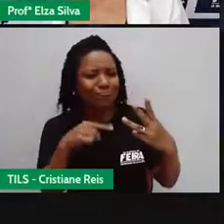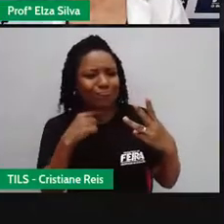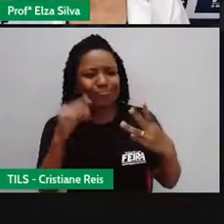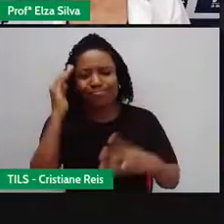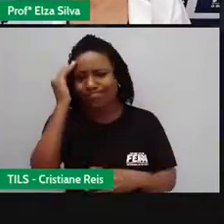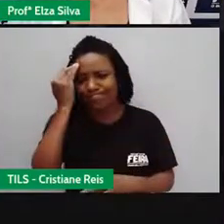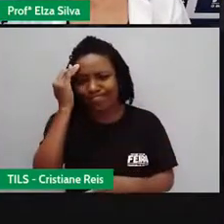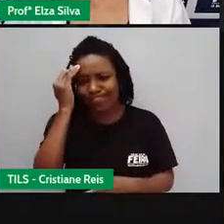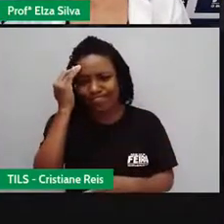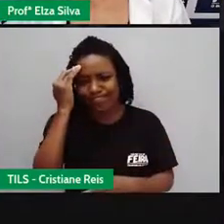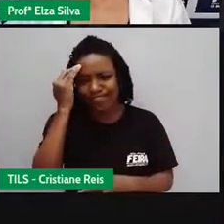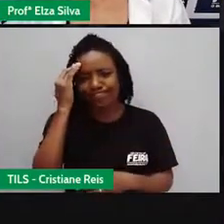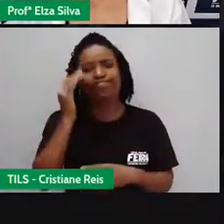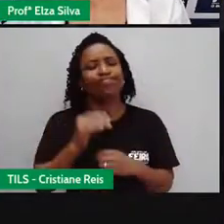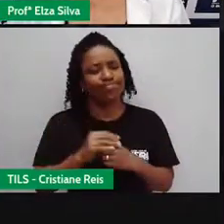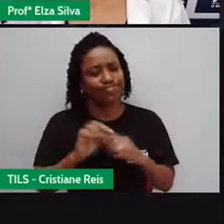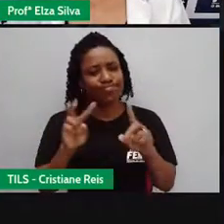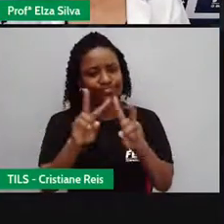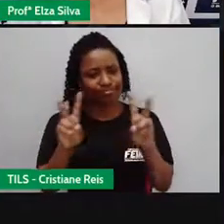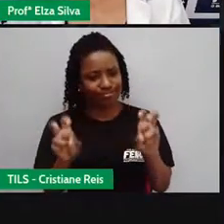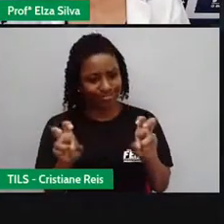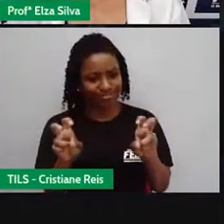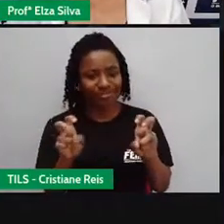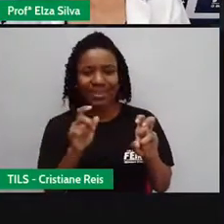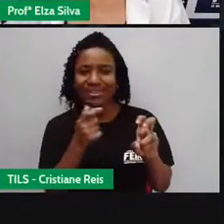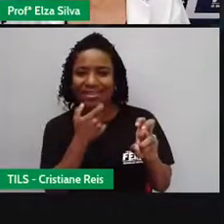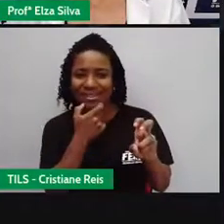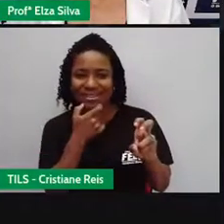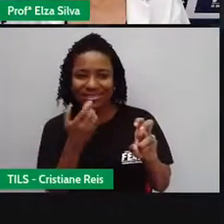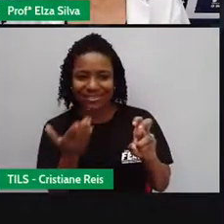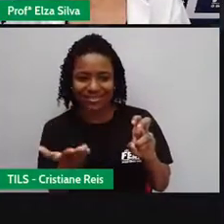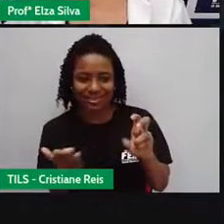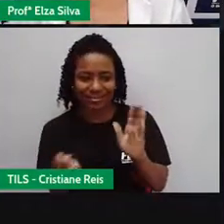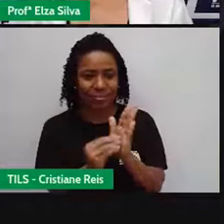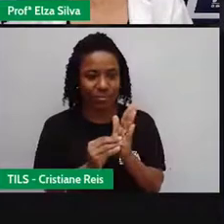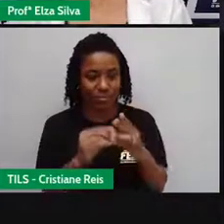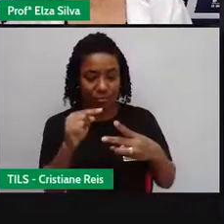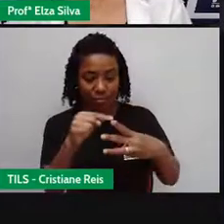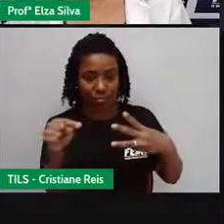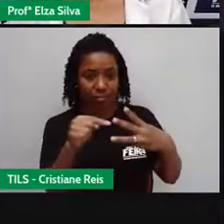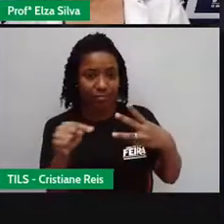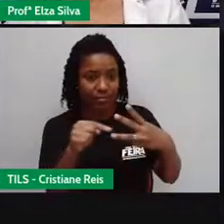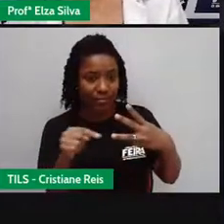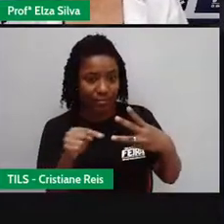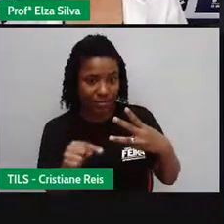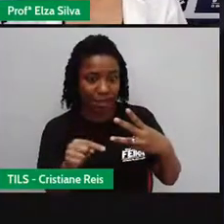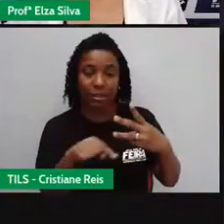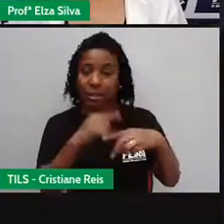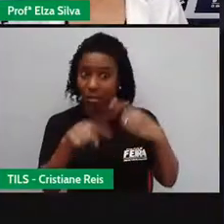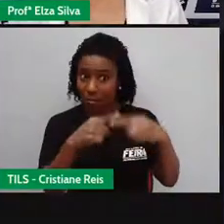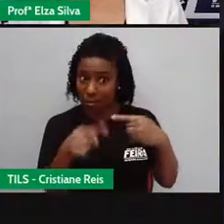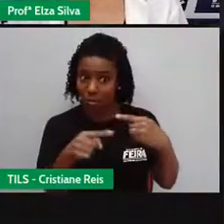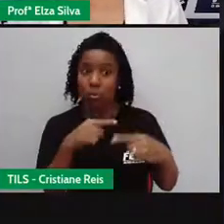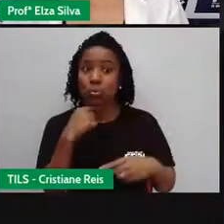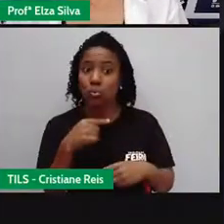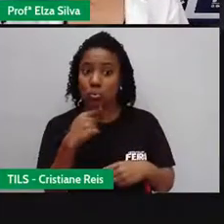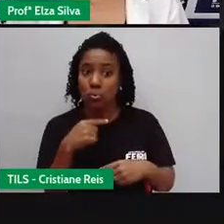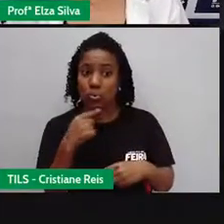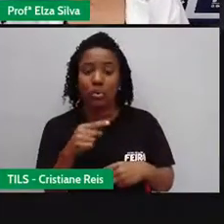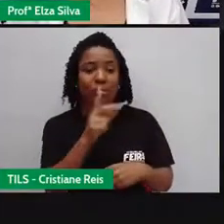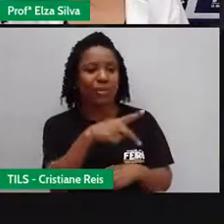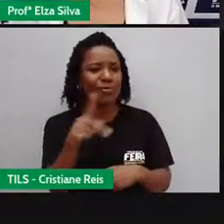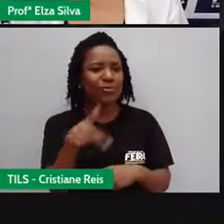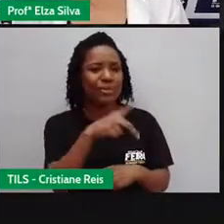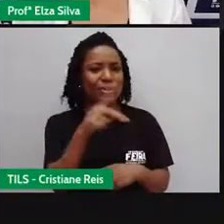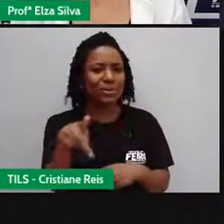aprender, escreva o título, doubts, dúvidas. E nas primeiras oportunidades que você tiver com o